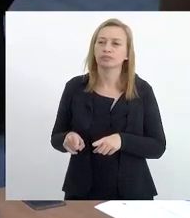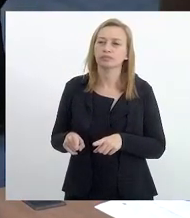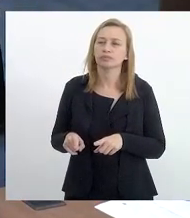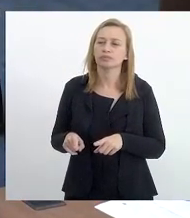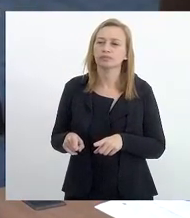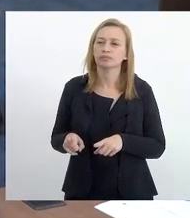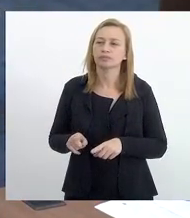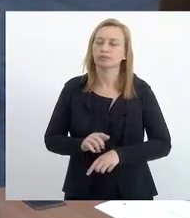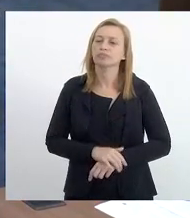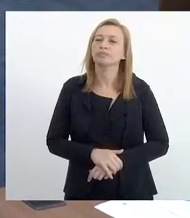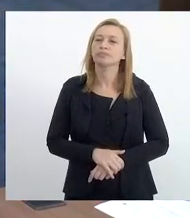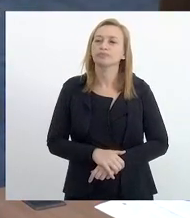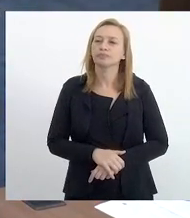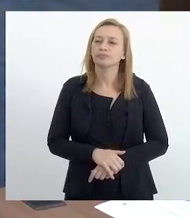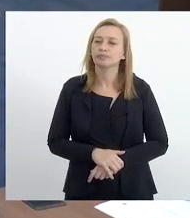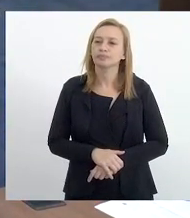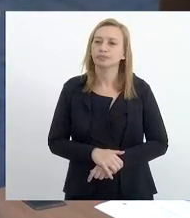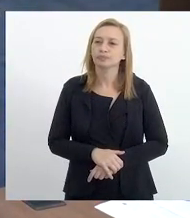giratória